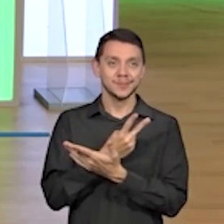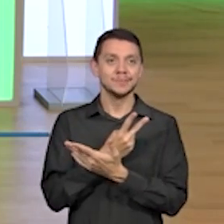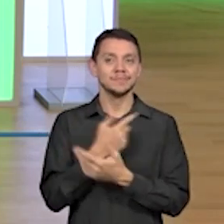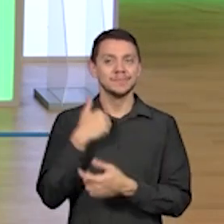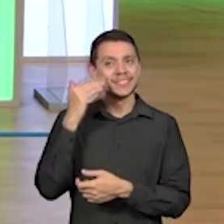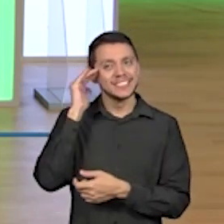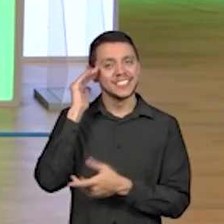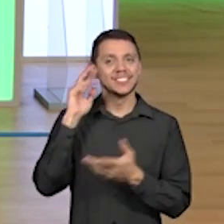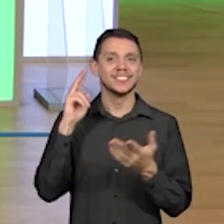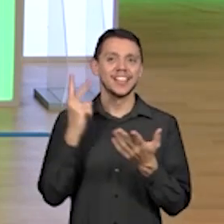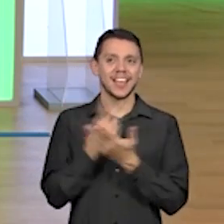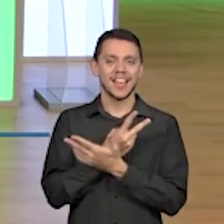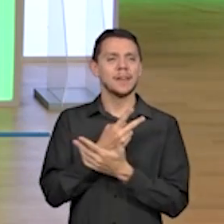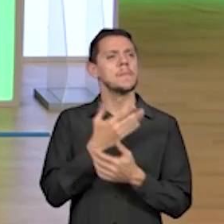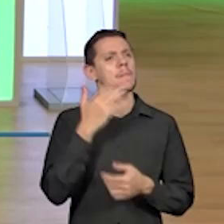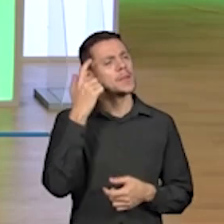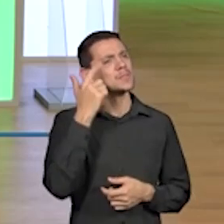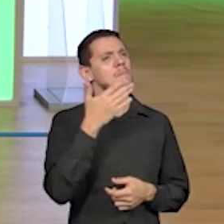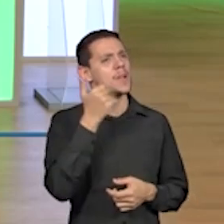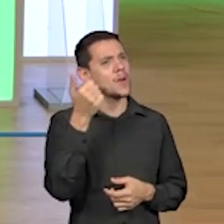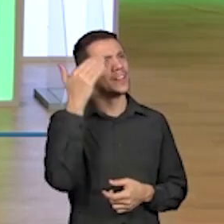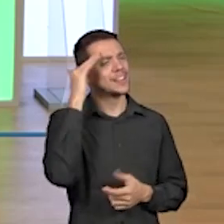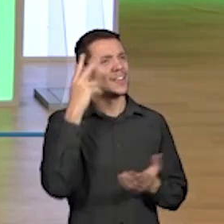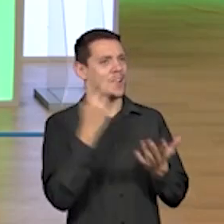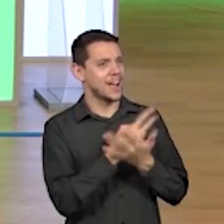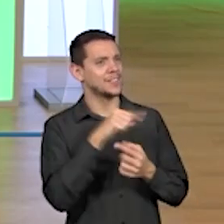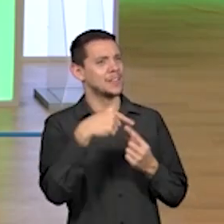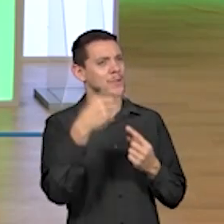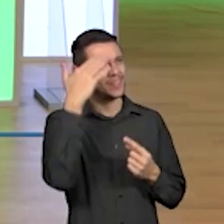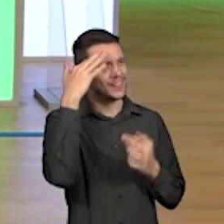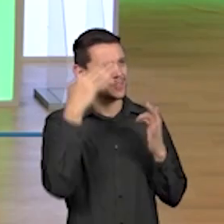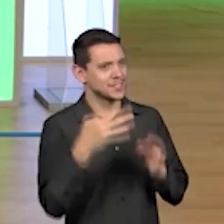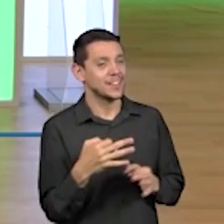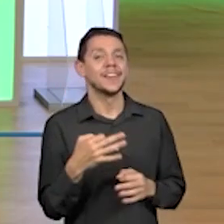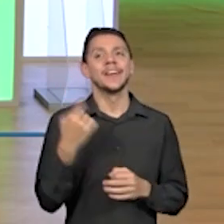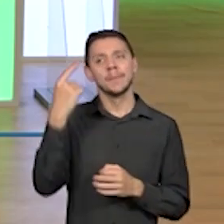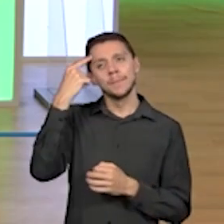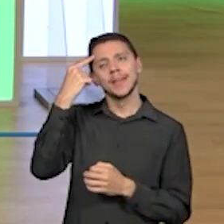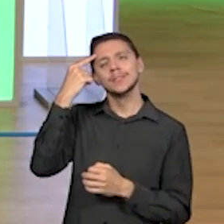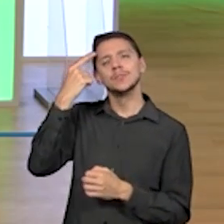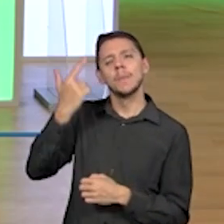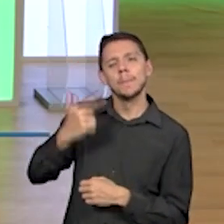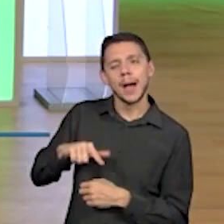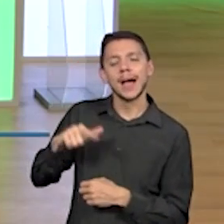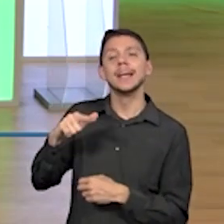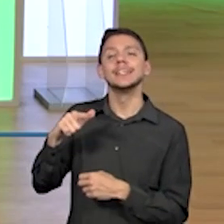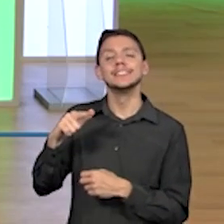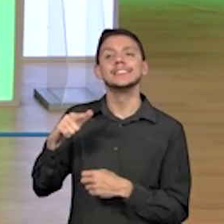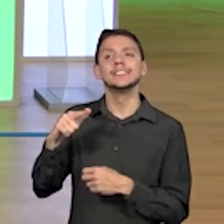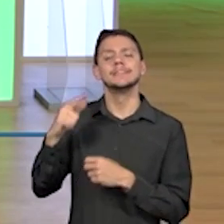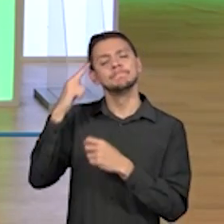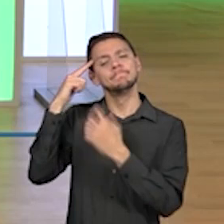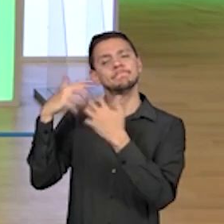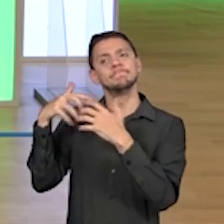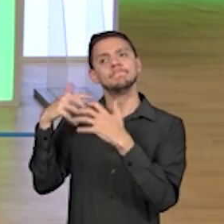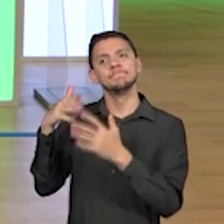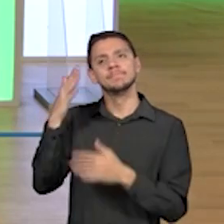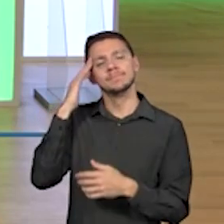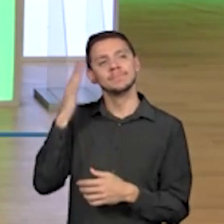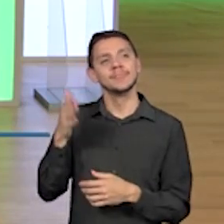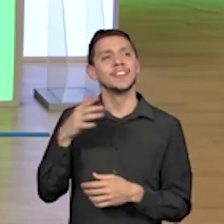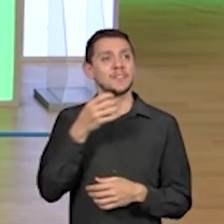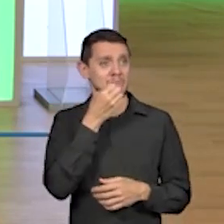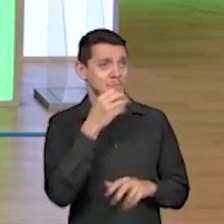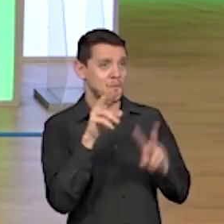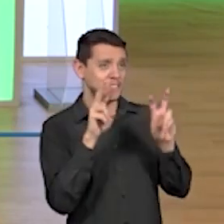errado e depois entendeu direito. Isso, então ele precisou pensar um pouquinho mais para entender toda a situação. Eu acho que é isso, professor. Foi um bom título. Sim,